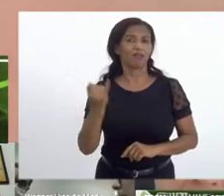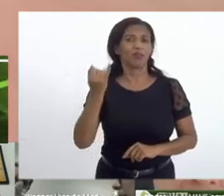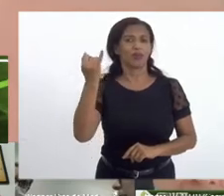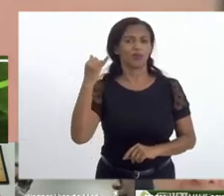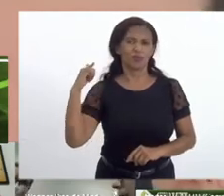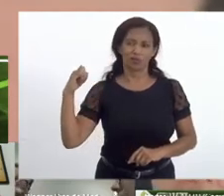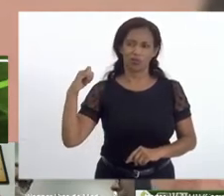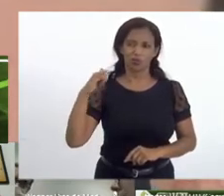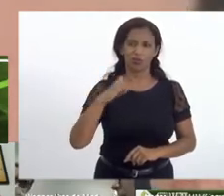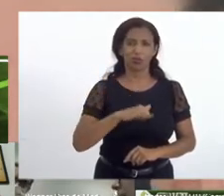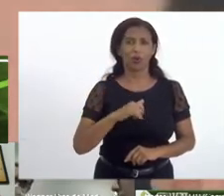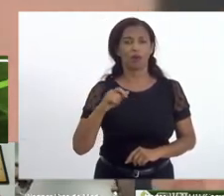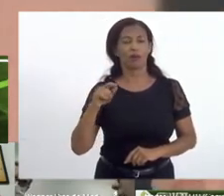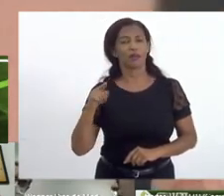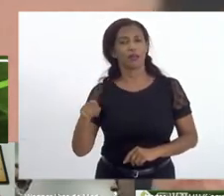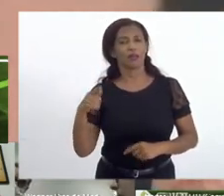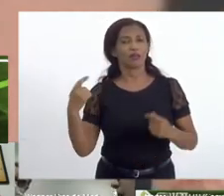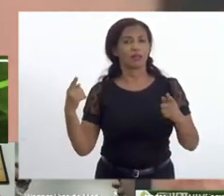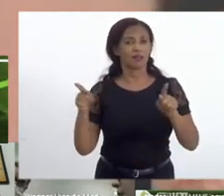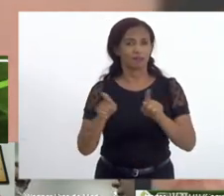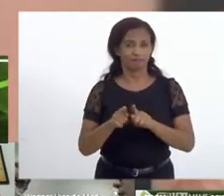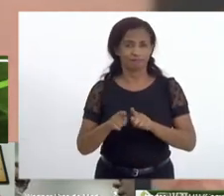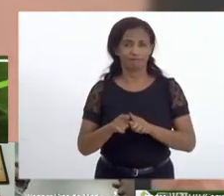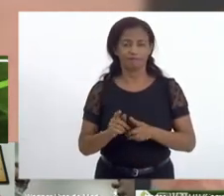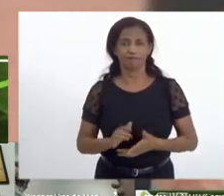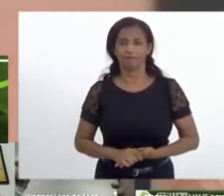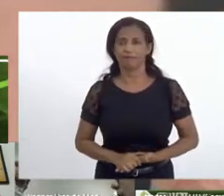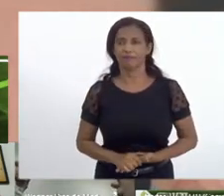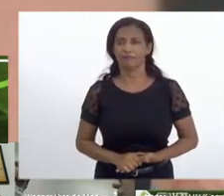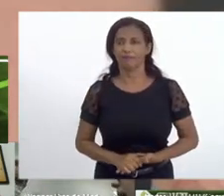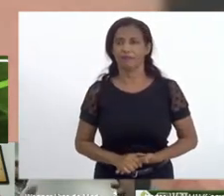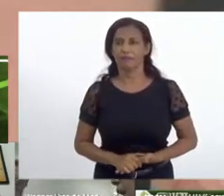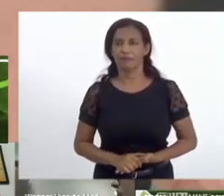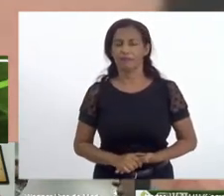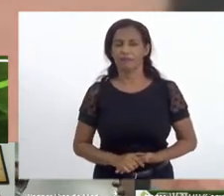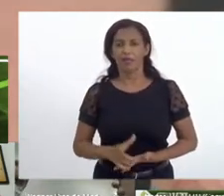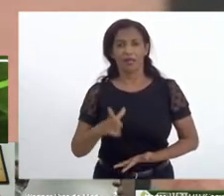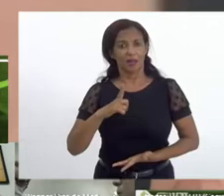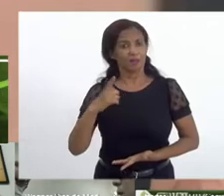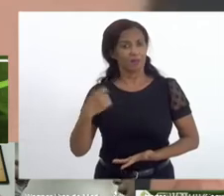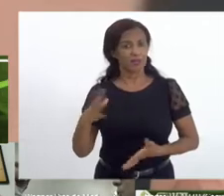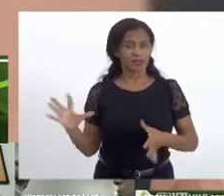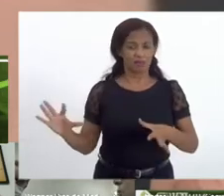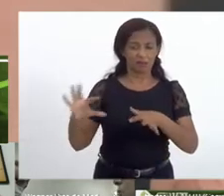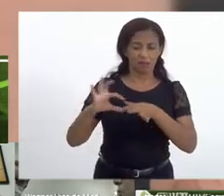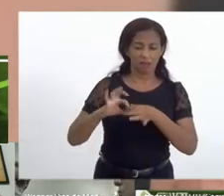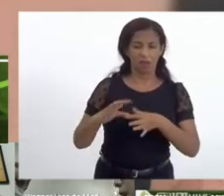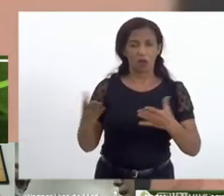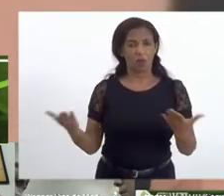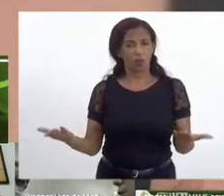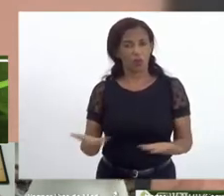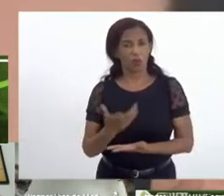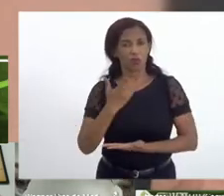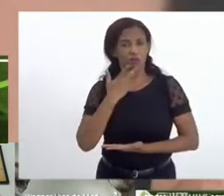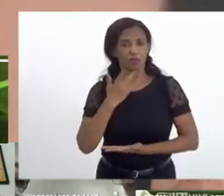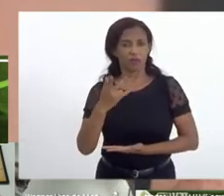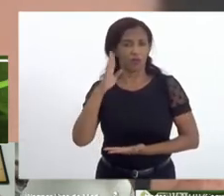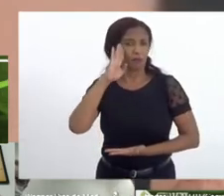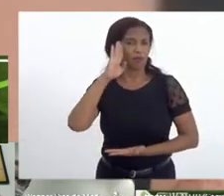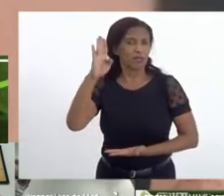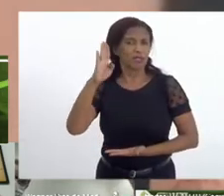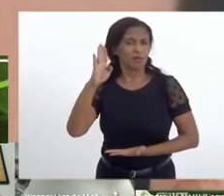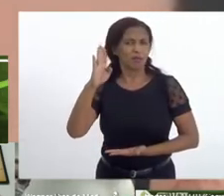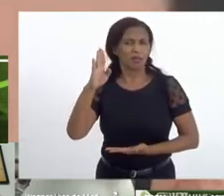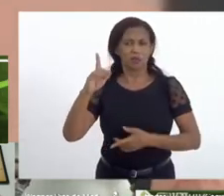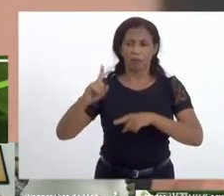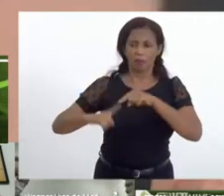importante, e ela, inclusive, tem que ser integrada. Hoje, se você falar principalmente de